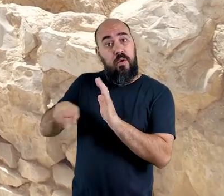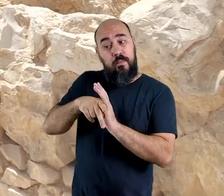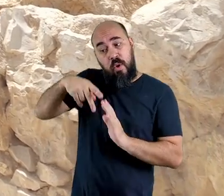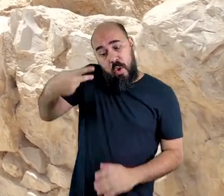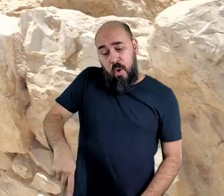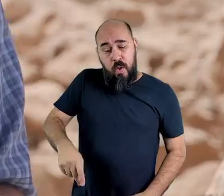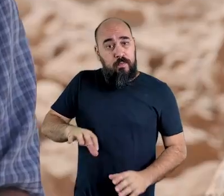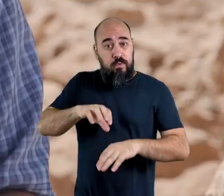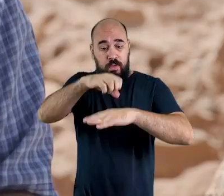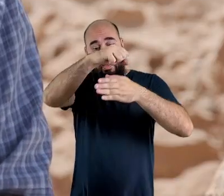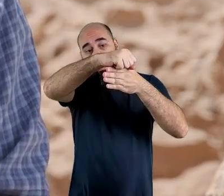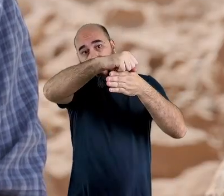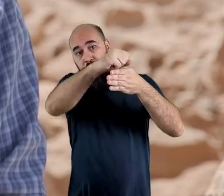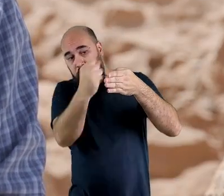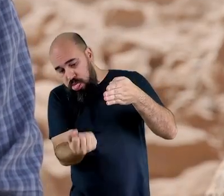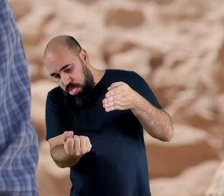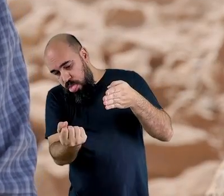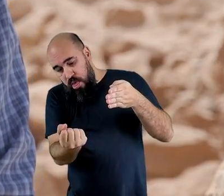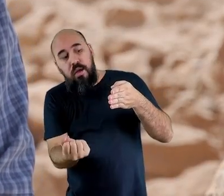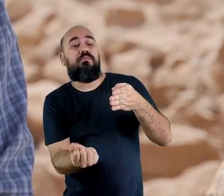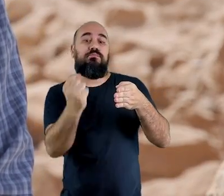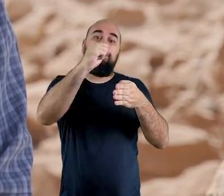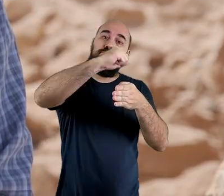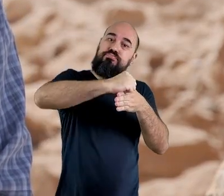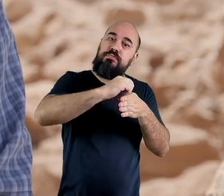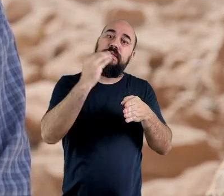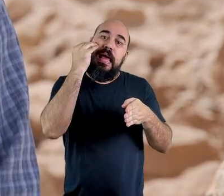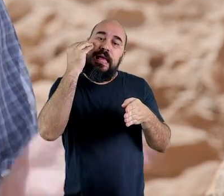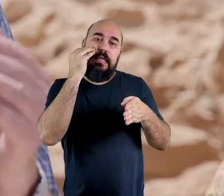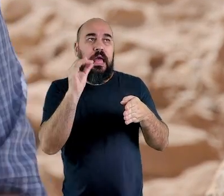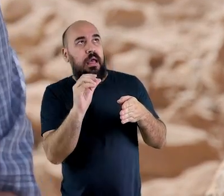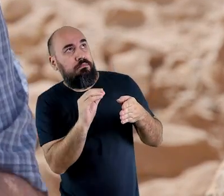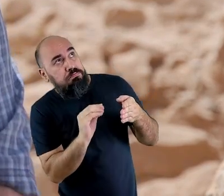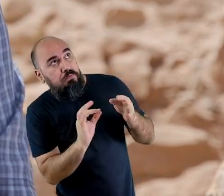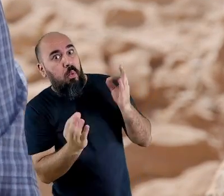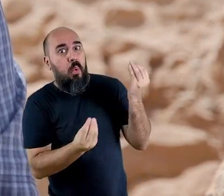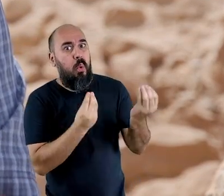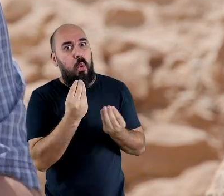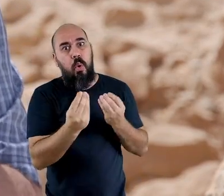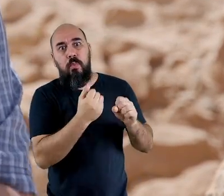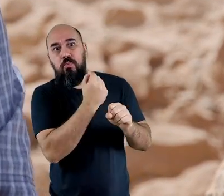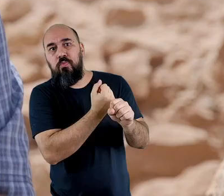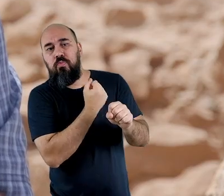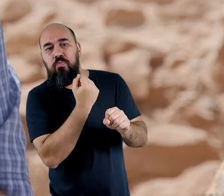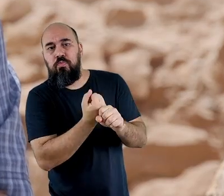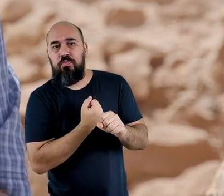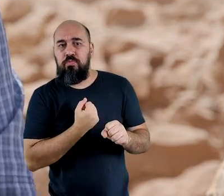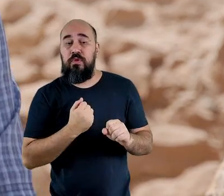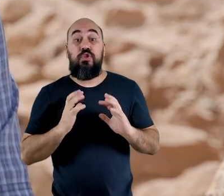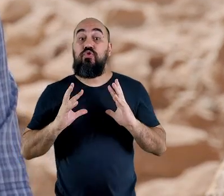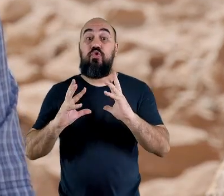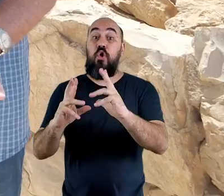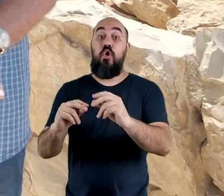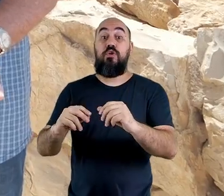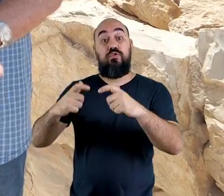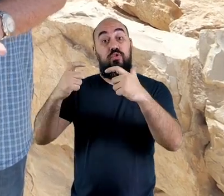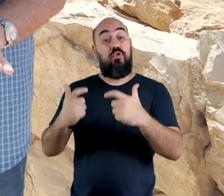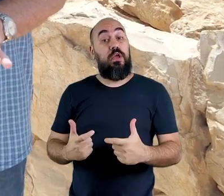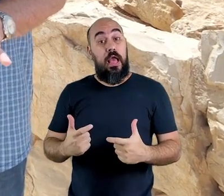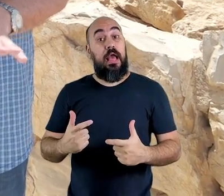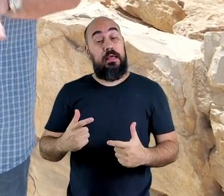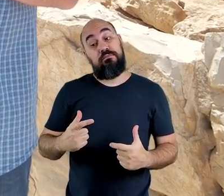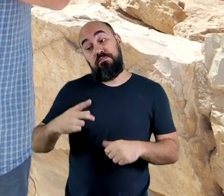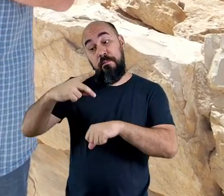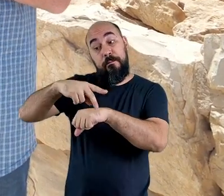reconstruir. Portanto, podemos dizer que em todas as áreas que vemos a reconstrução, eles estavam usando as mesmas pedras que encontraram no